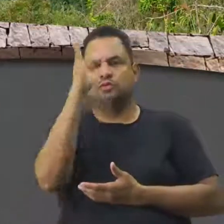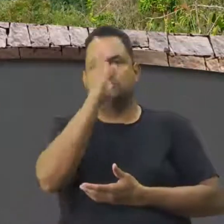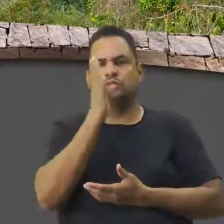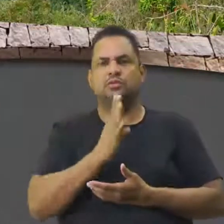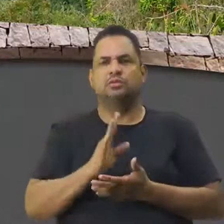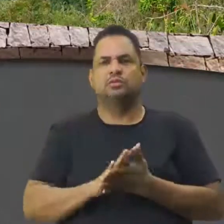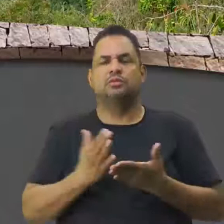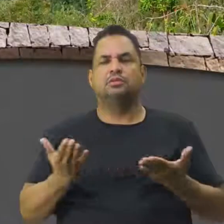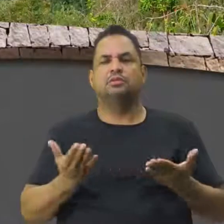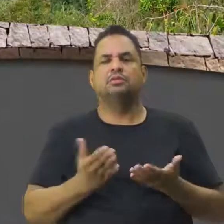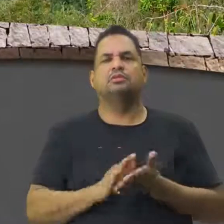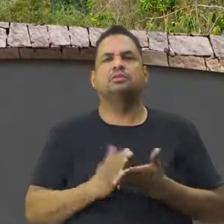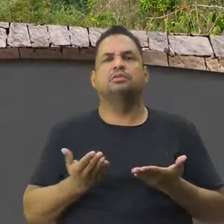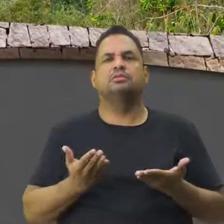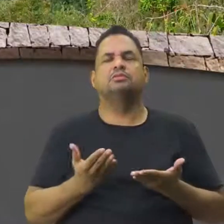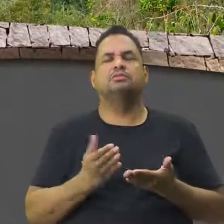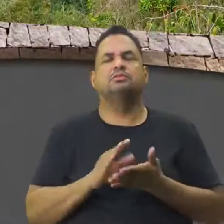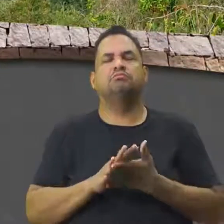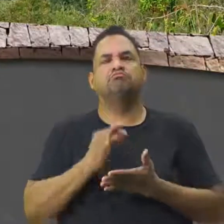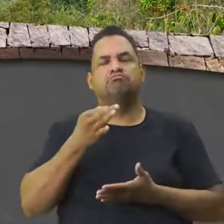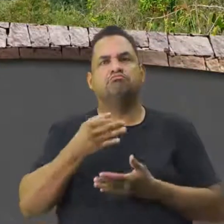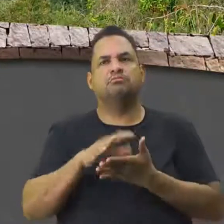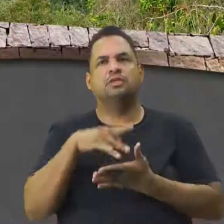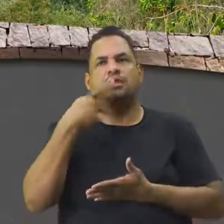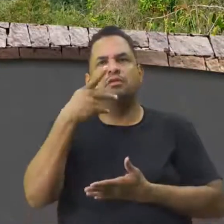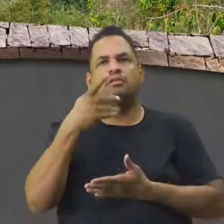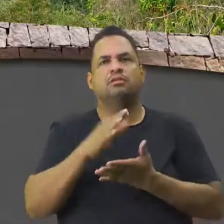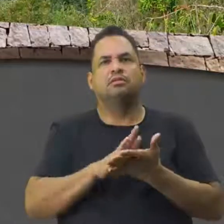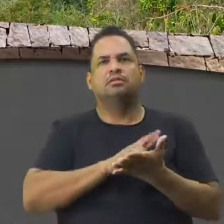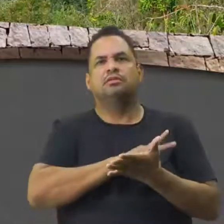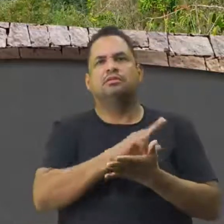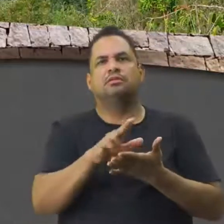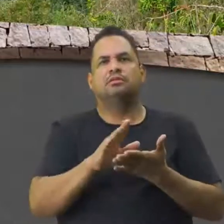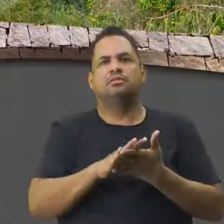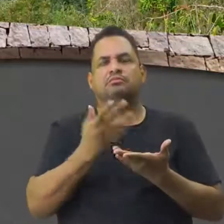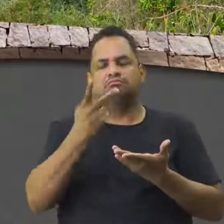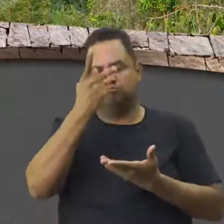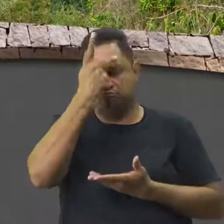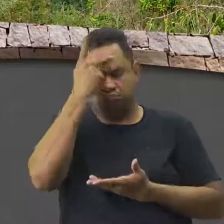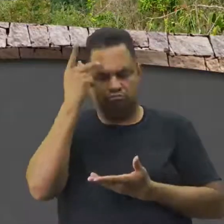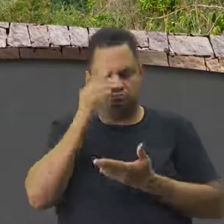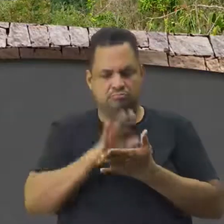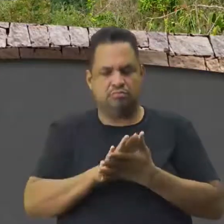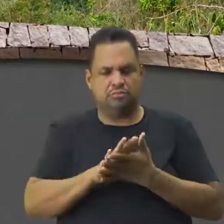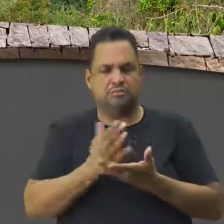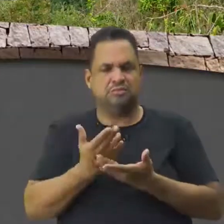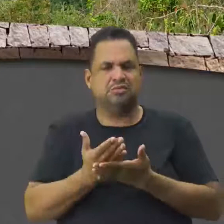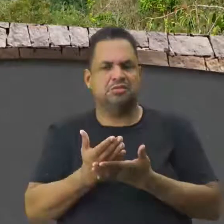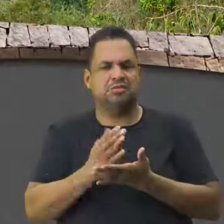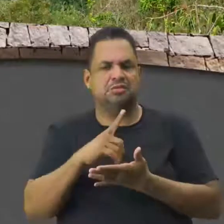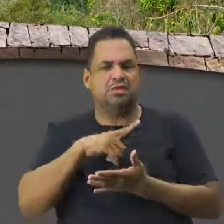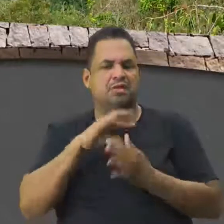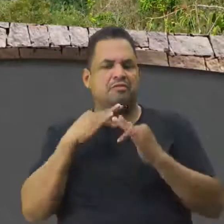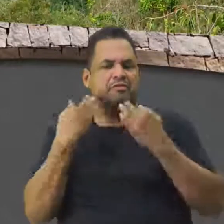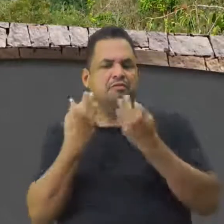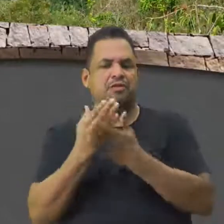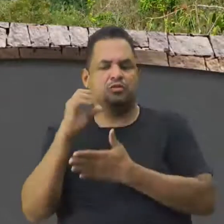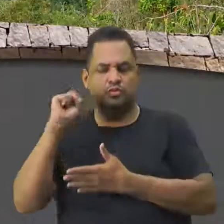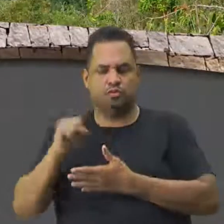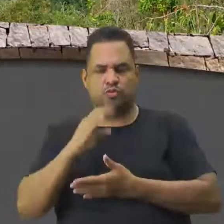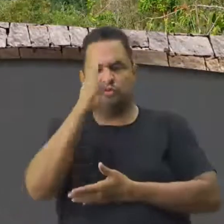tenho certeza que eu estou falando para muitos que têm raiz no sul do Brasil. Os nossos